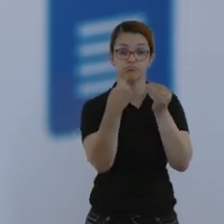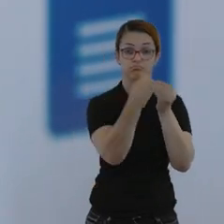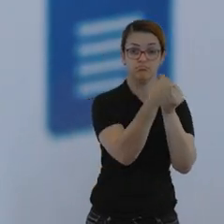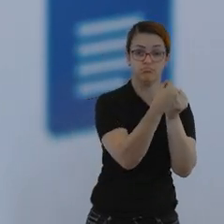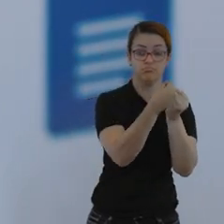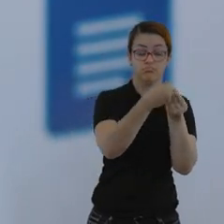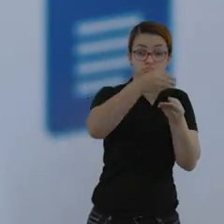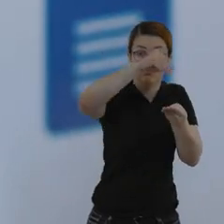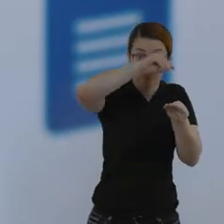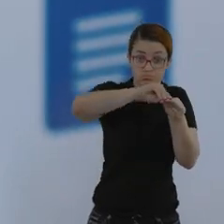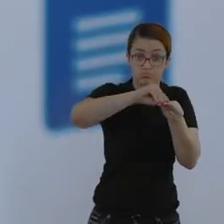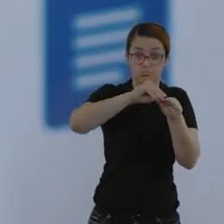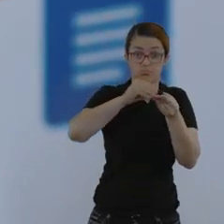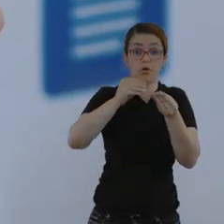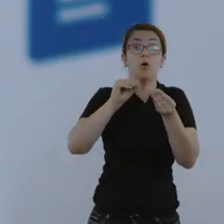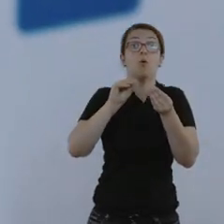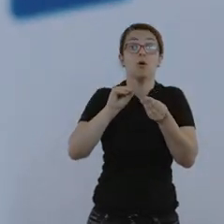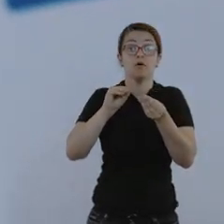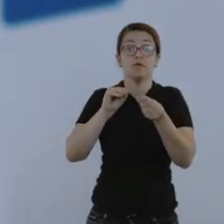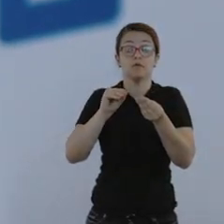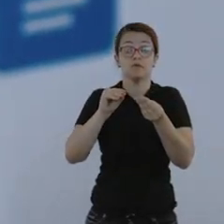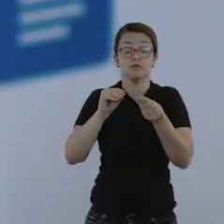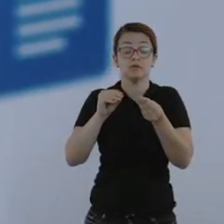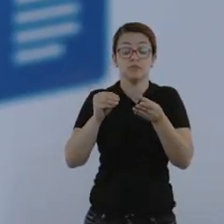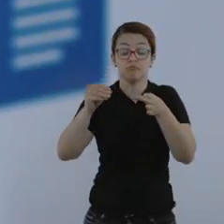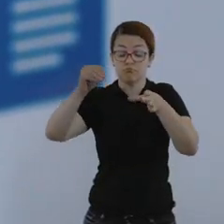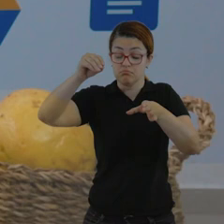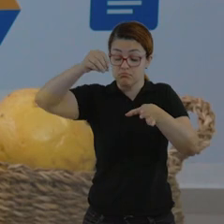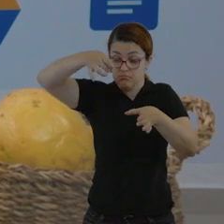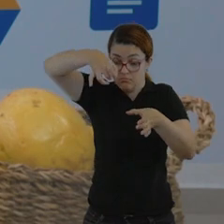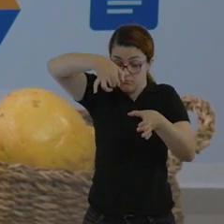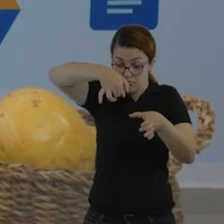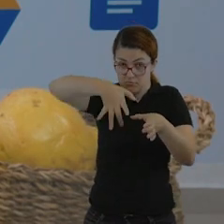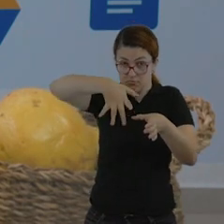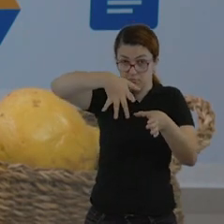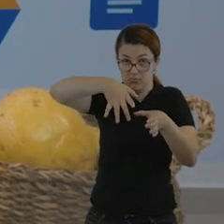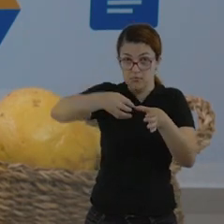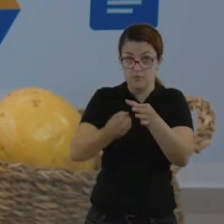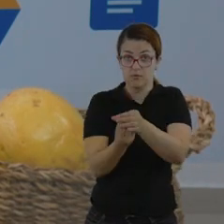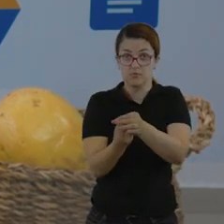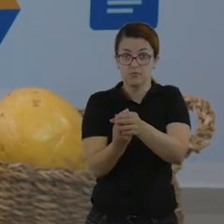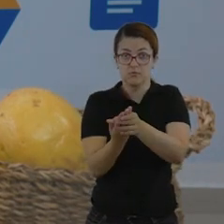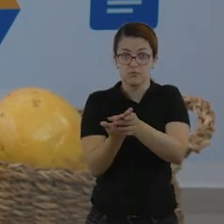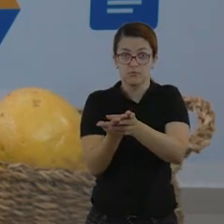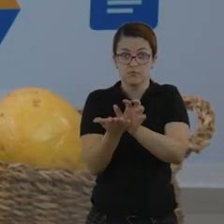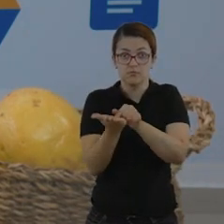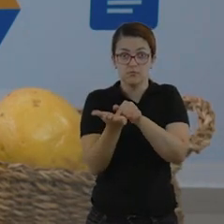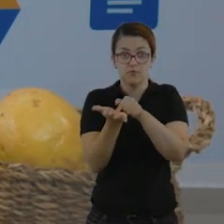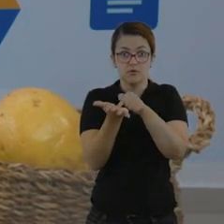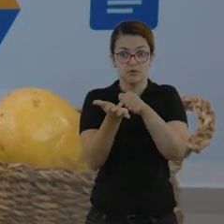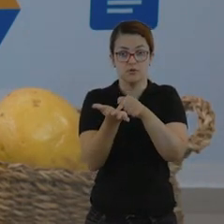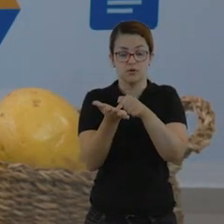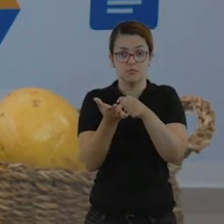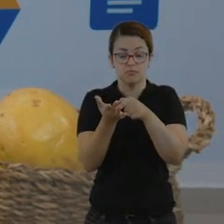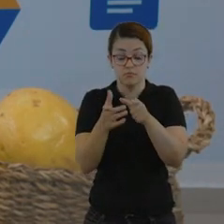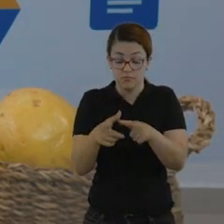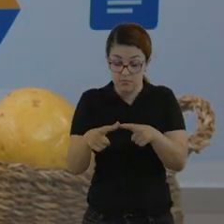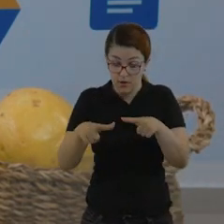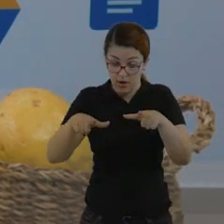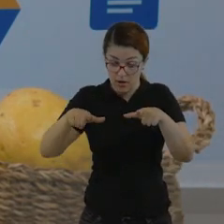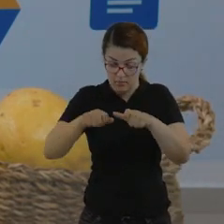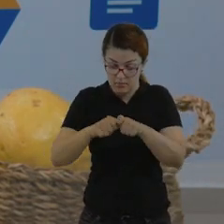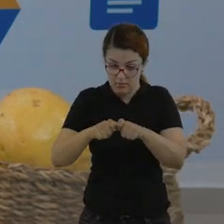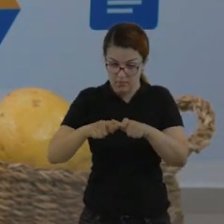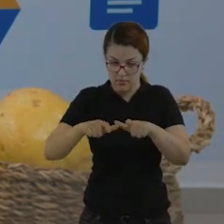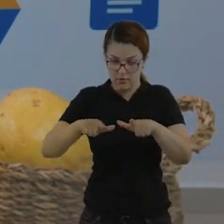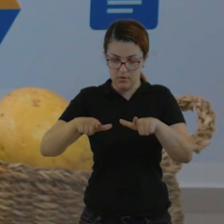dobrar o papel toalha. Na hora que você colocar na água, vai surgir o desenho. Você pode fazer vários desenhos assim, sem a criança ver. E